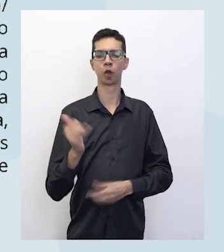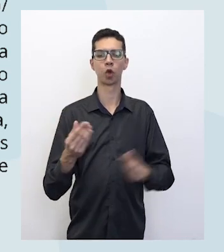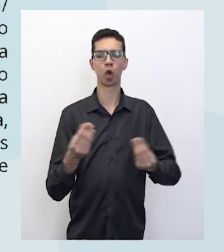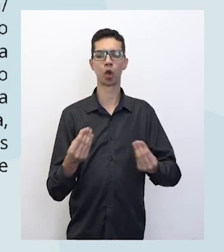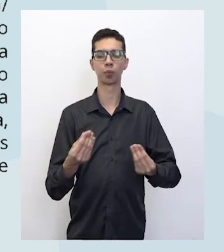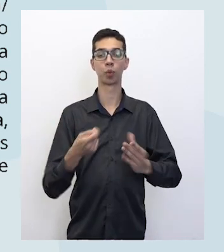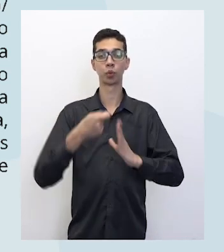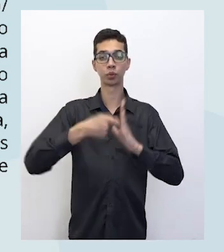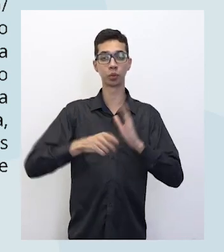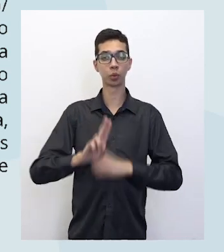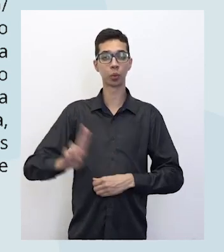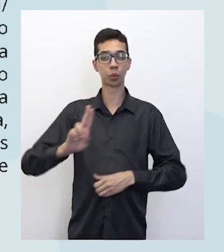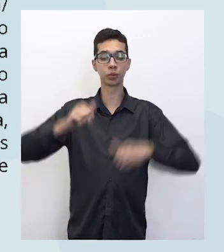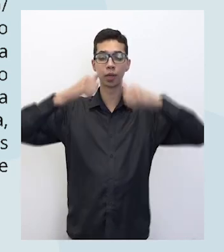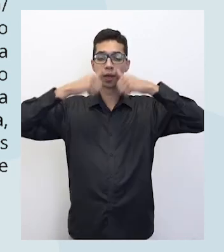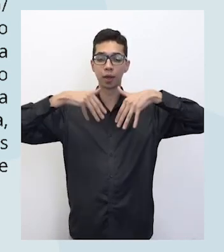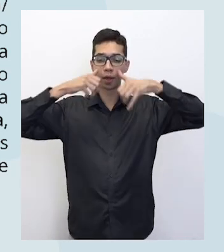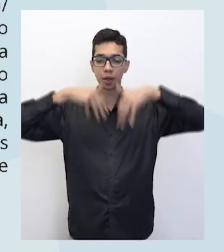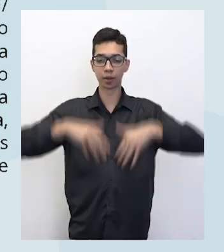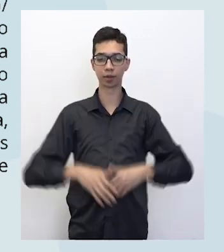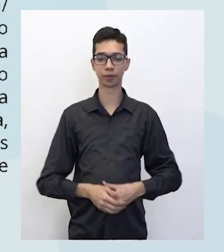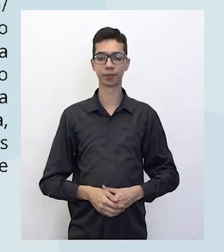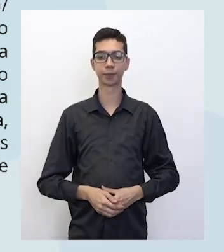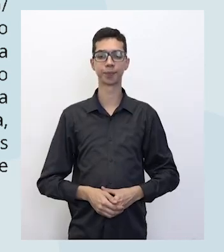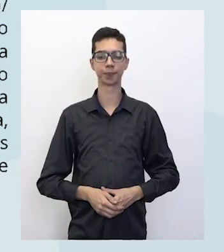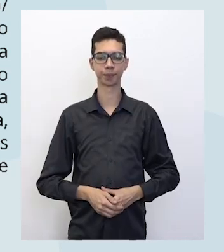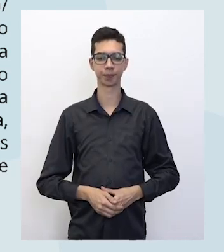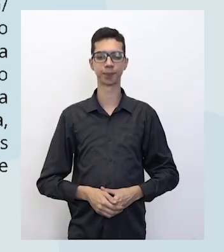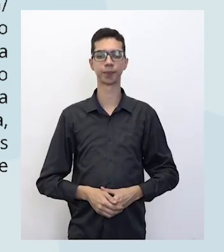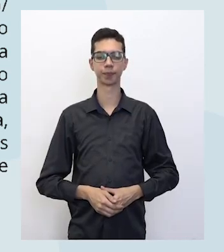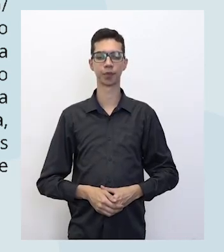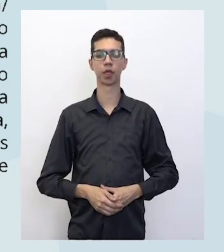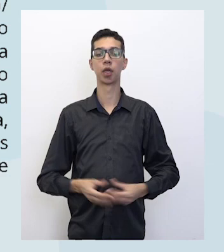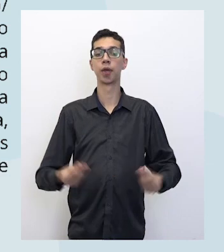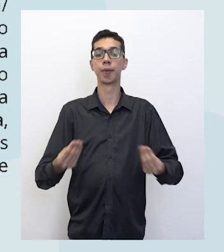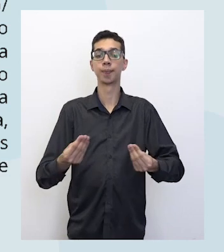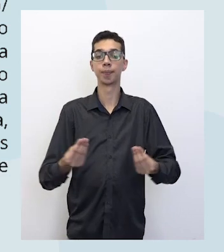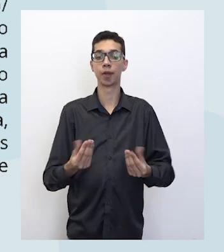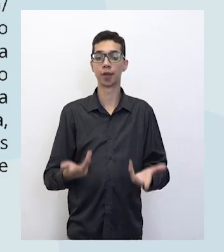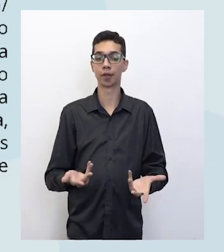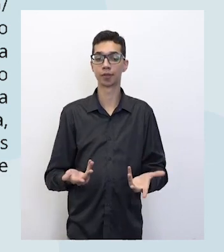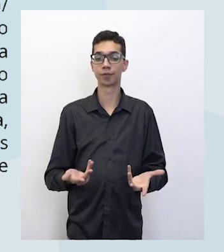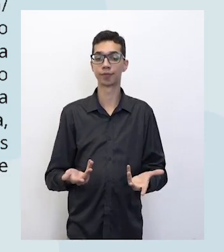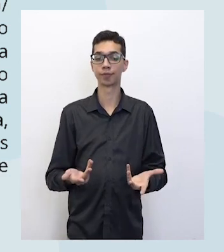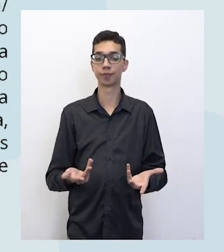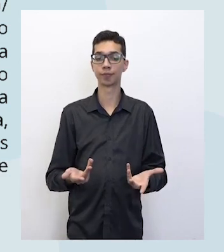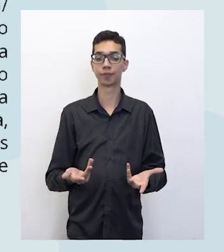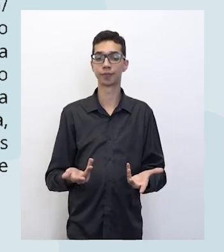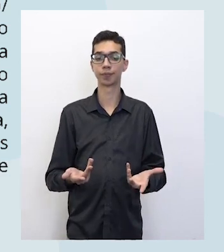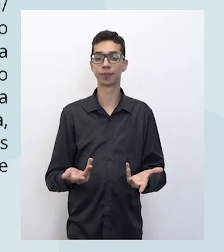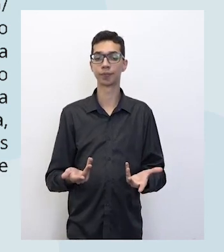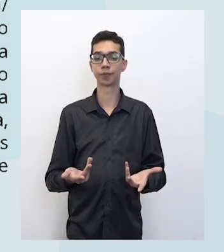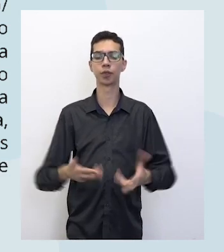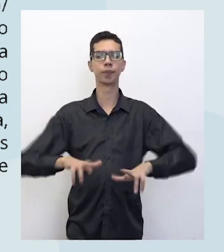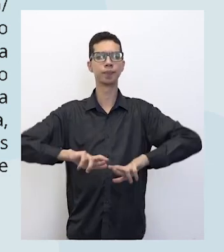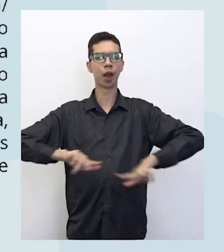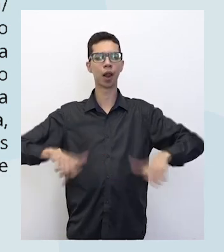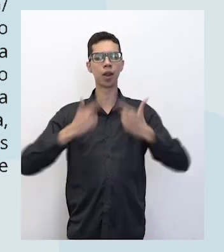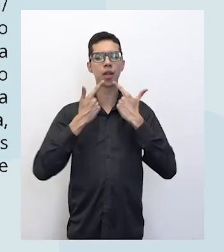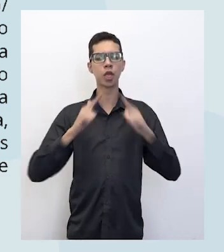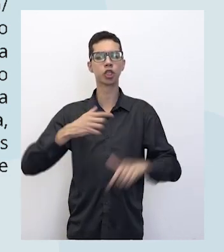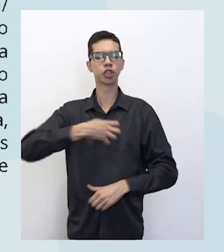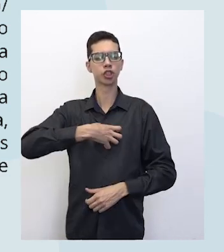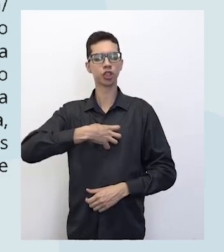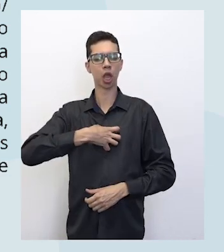gente, a performance, né, é esse estilo, né, em que o artista, ele desteatraliza, né, a ação